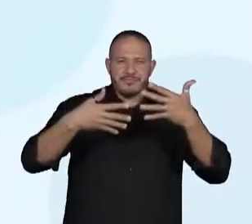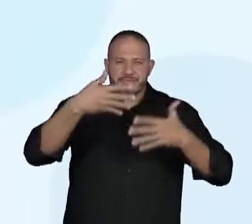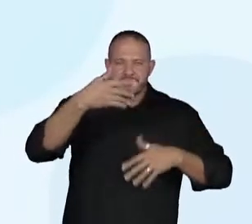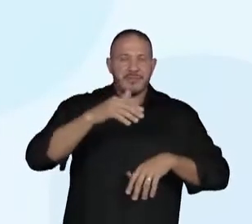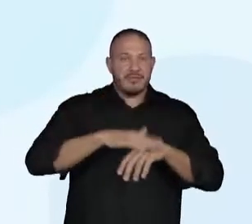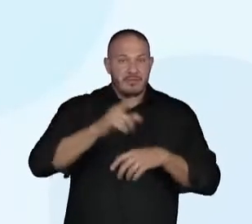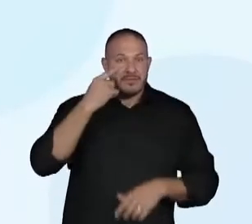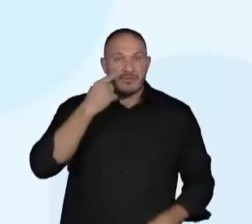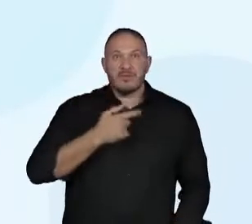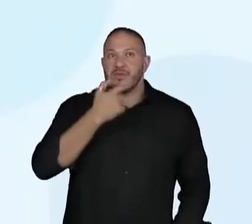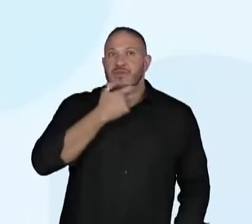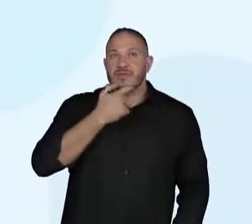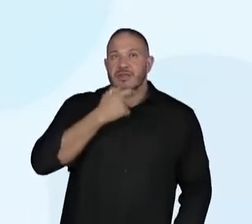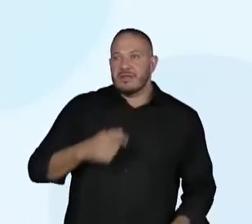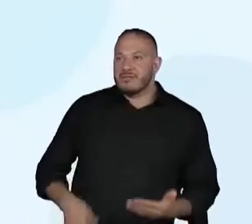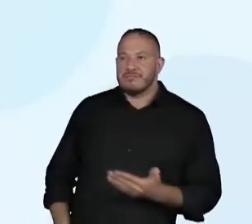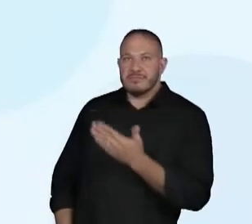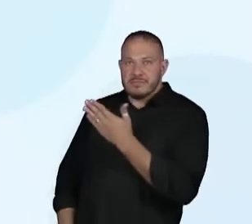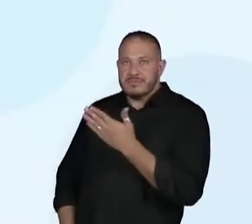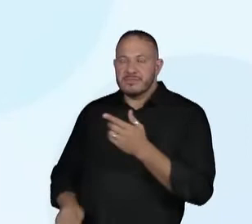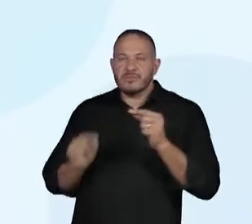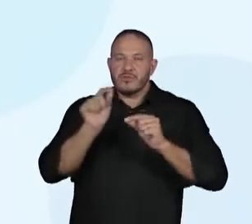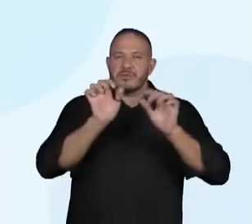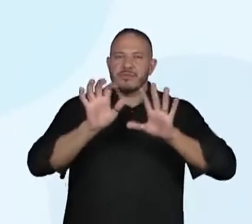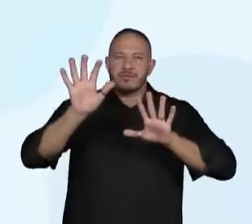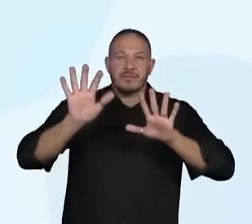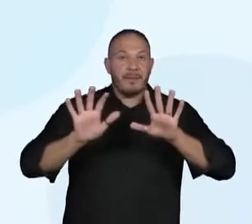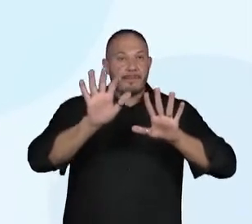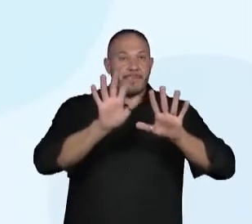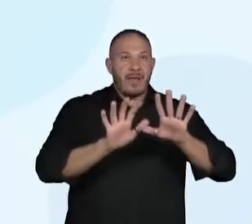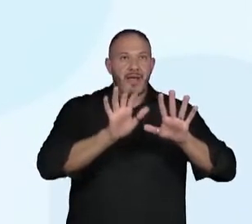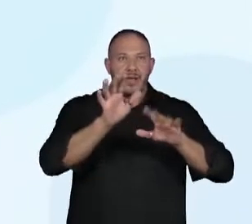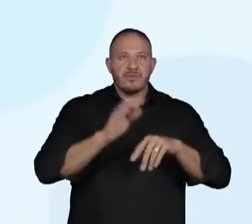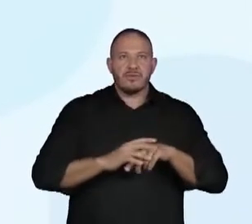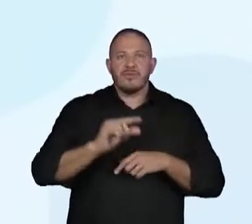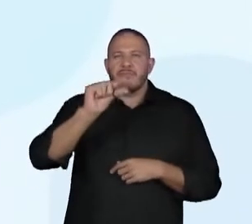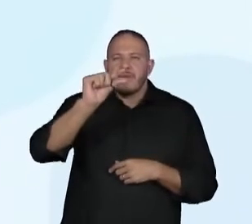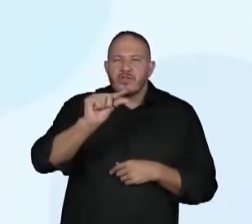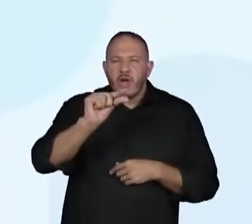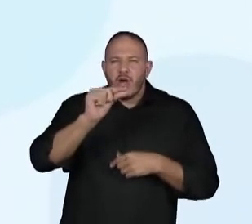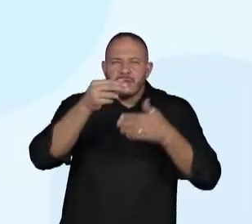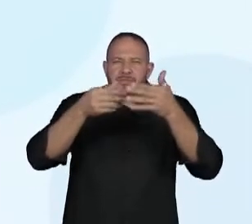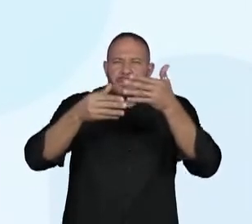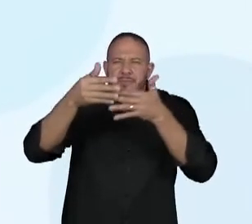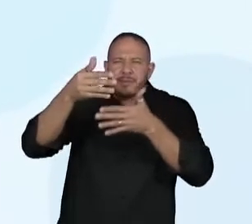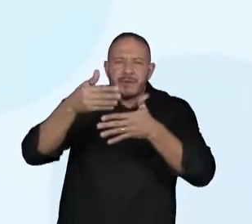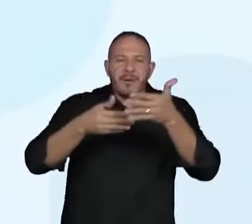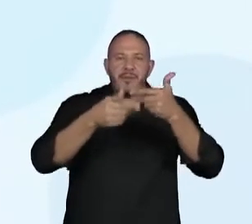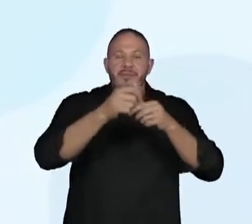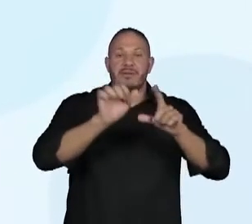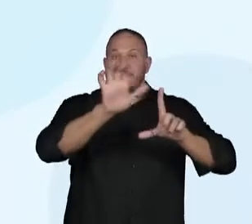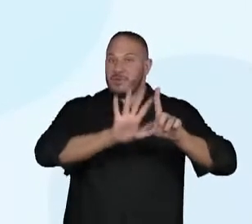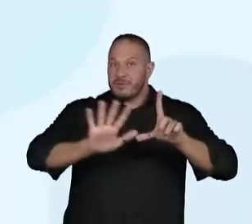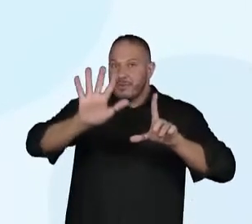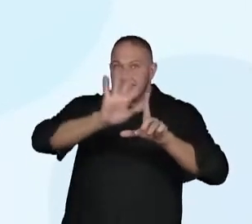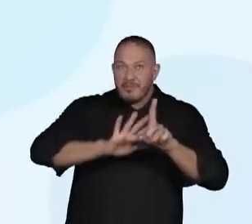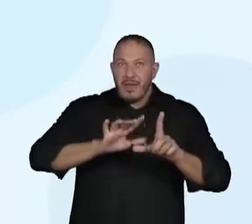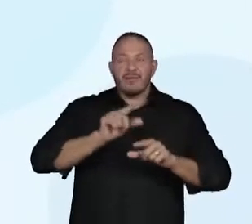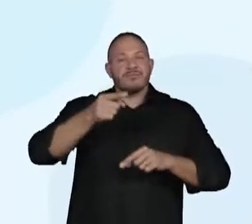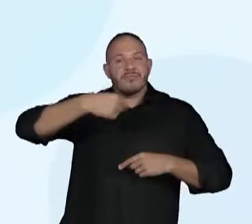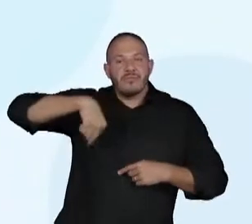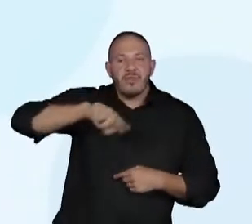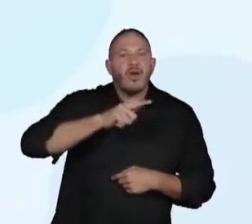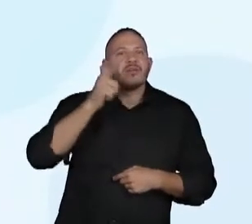Picture Elements, elementos de imagem, é o menor componente de uma imagem digital ao qual